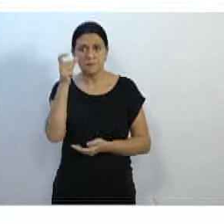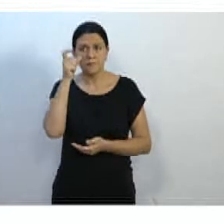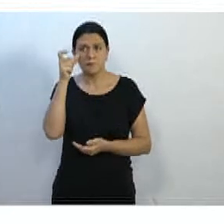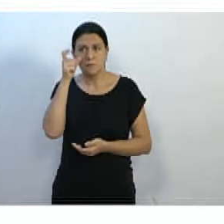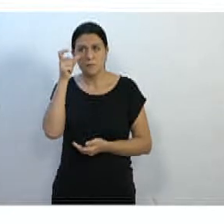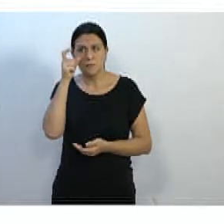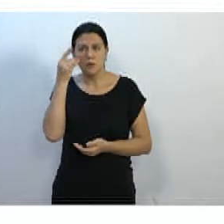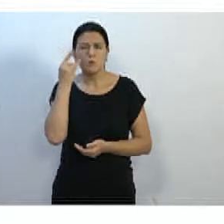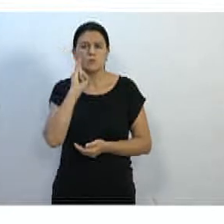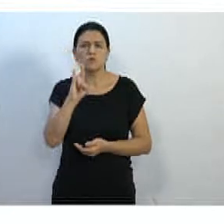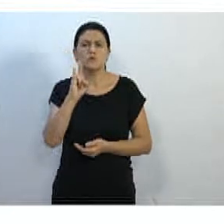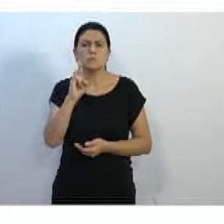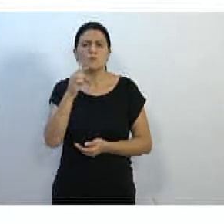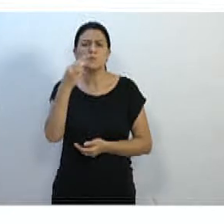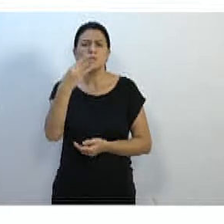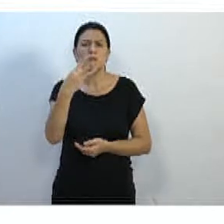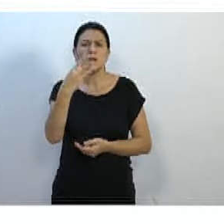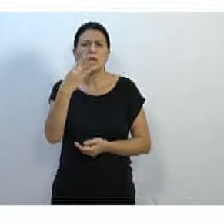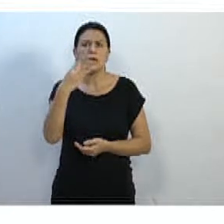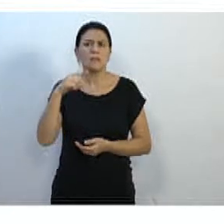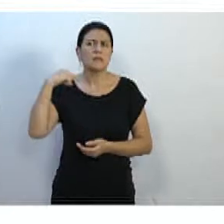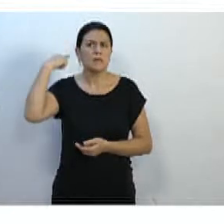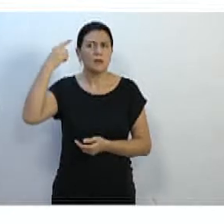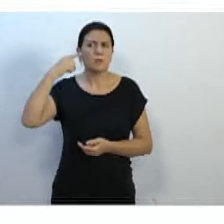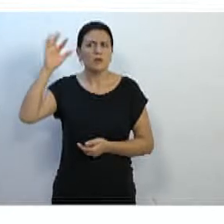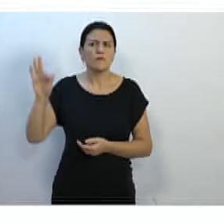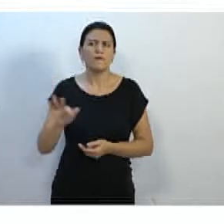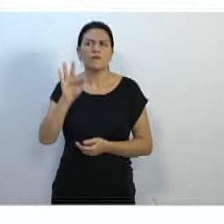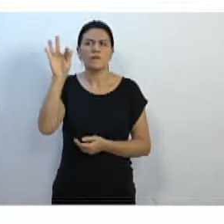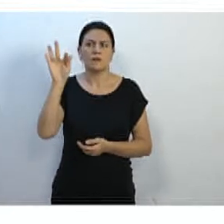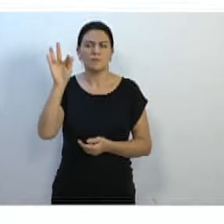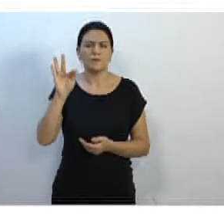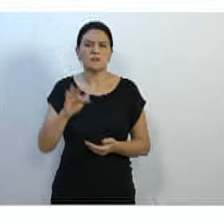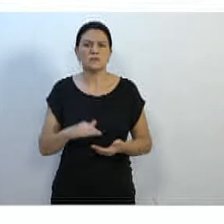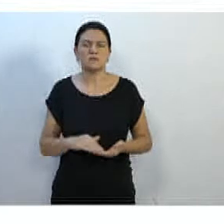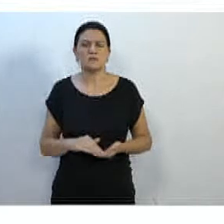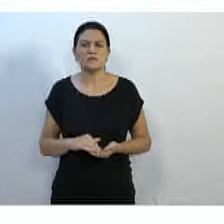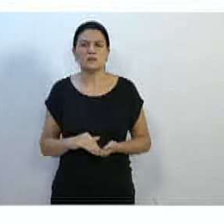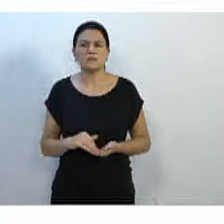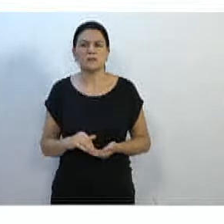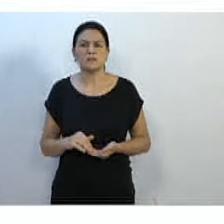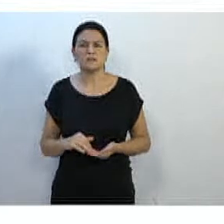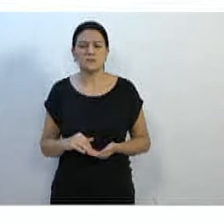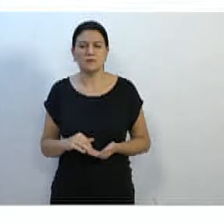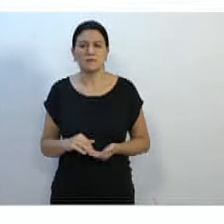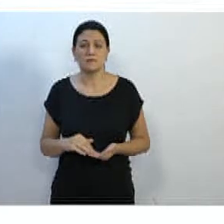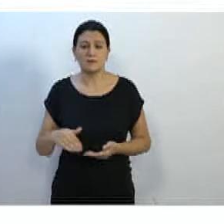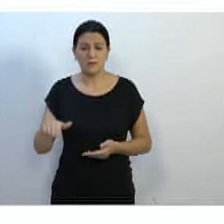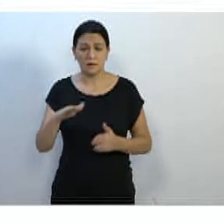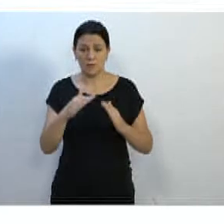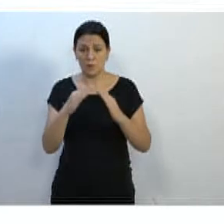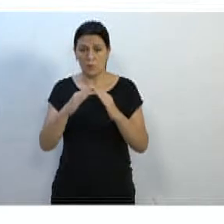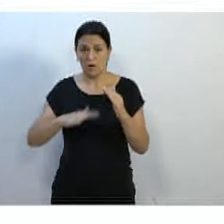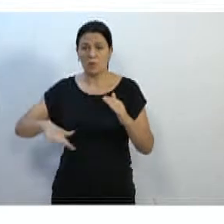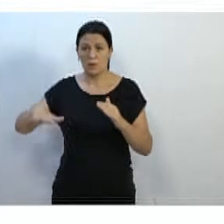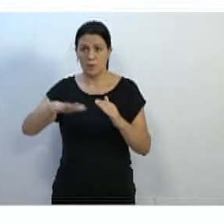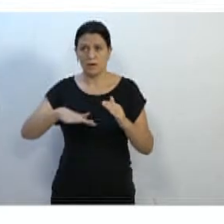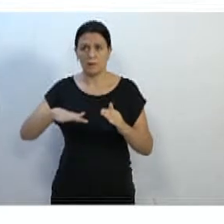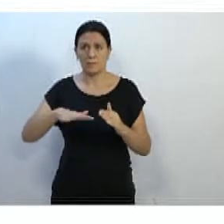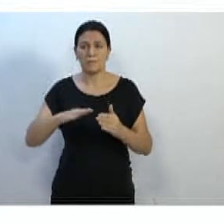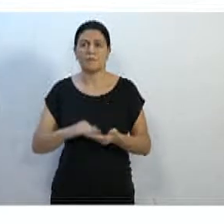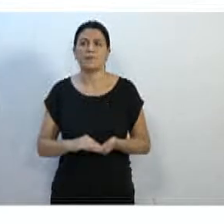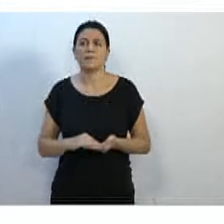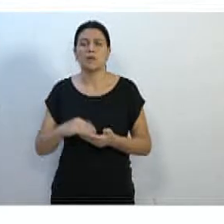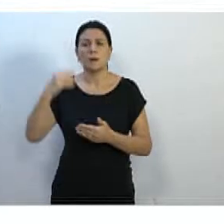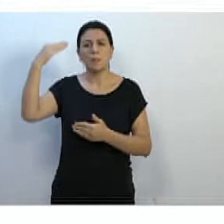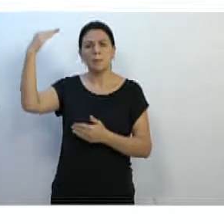os últimos 3 deputados federais que a gente teve, que são residentes aqui da nossa microrregião de Blumenau. Sr. Décio Lima, João Paulo